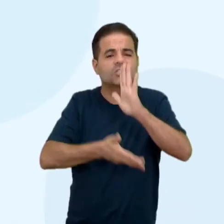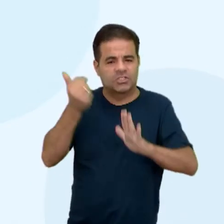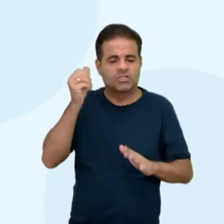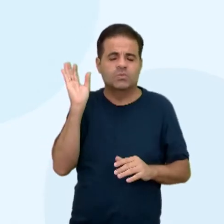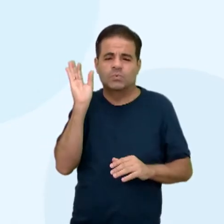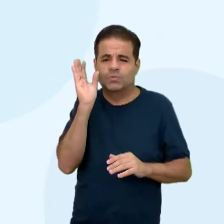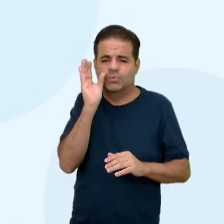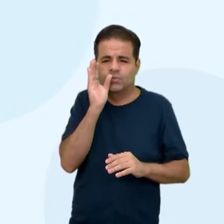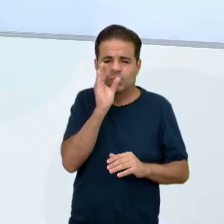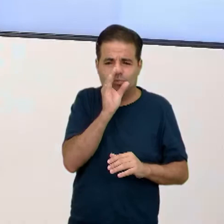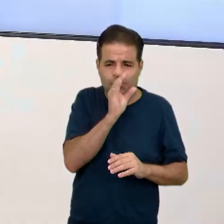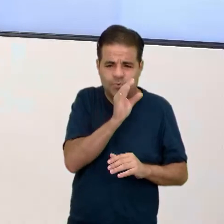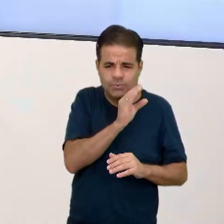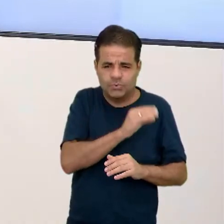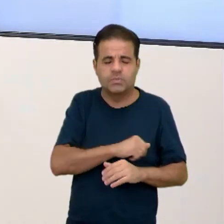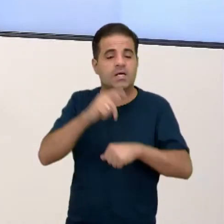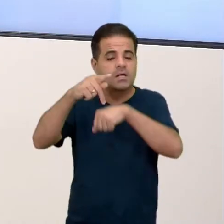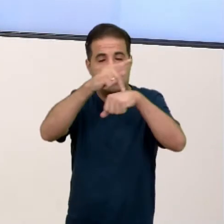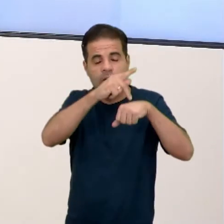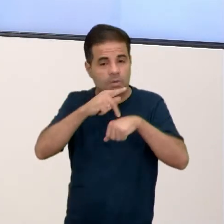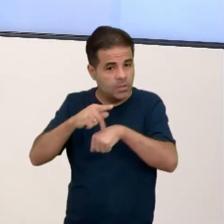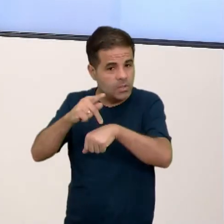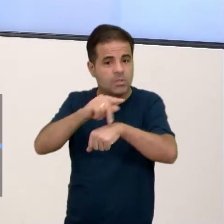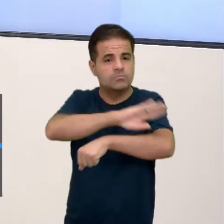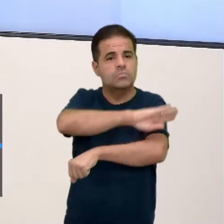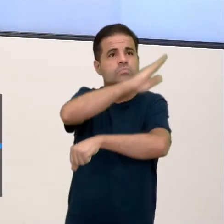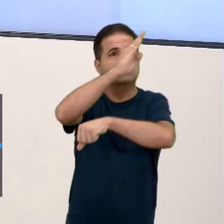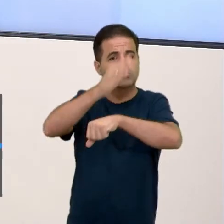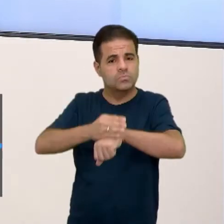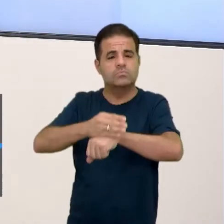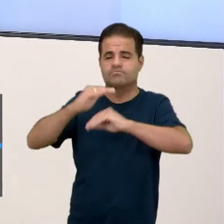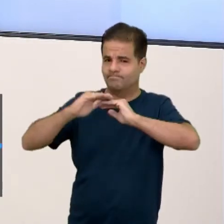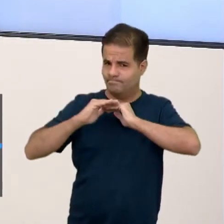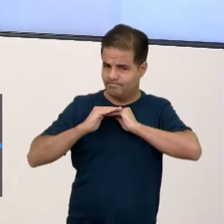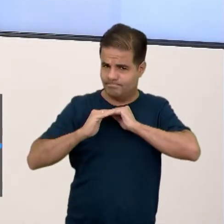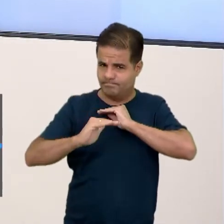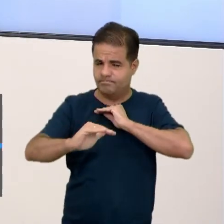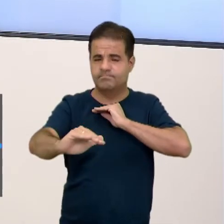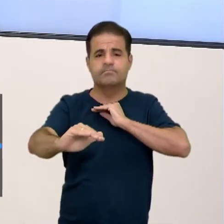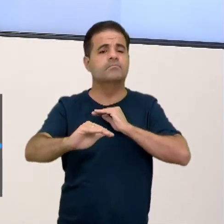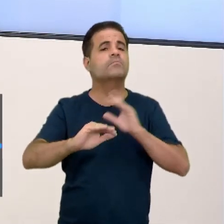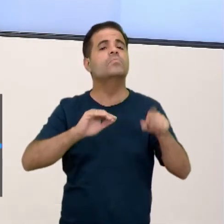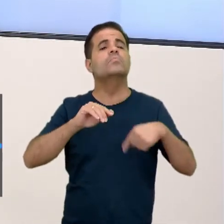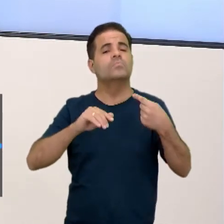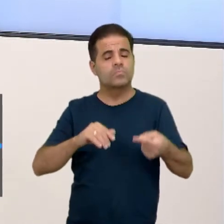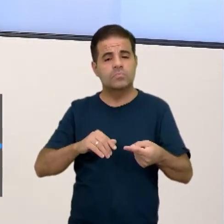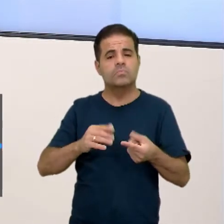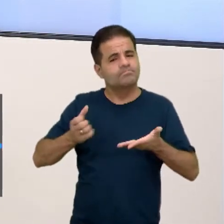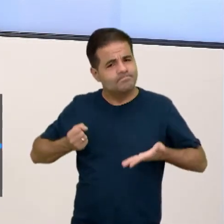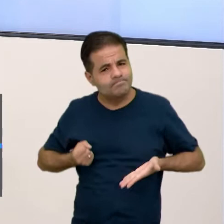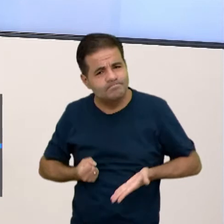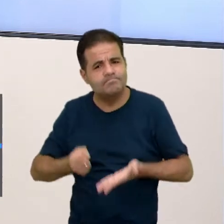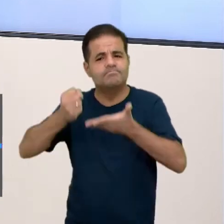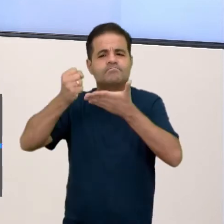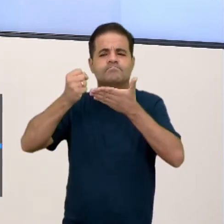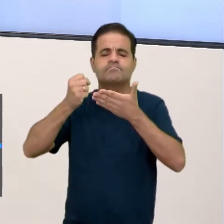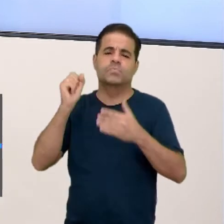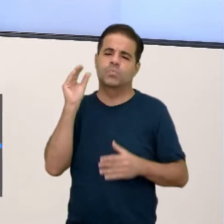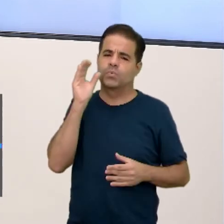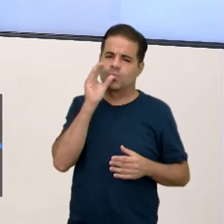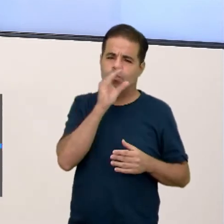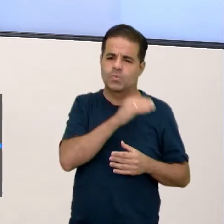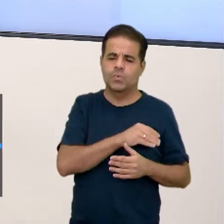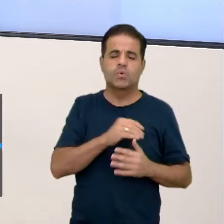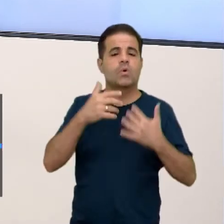calor dessa rocha, né, desse chão, e vai carregar este calor. Então